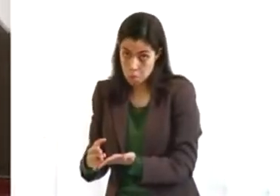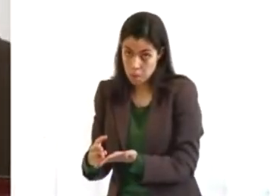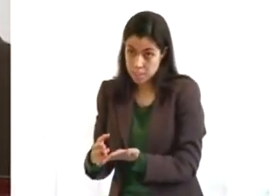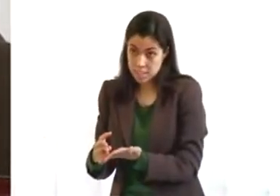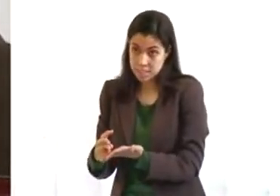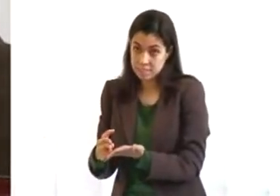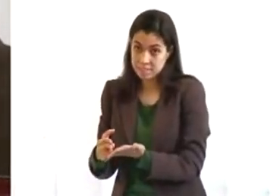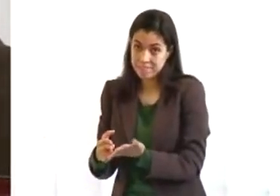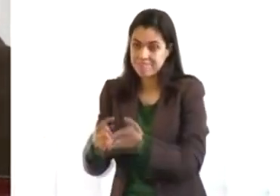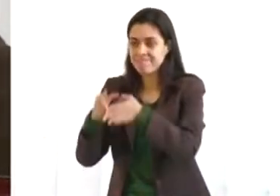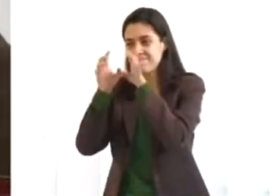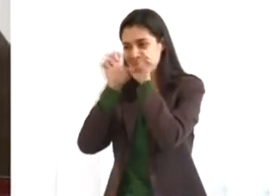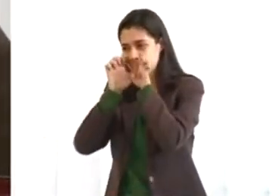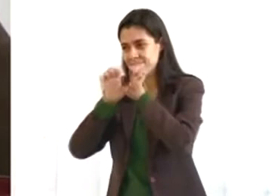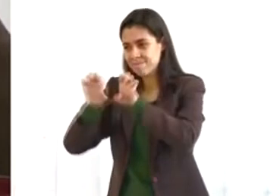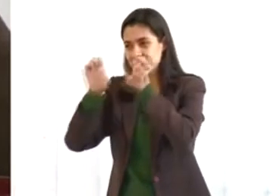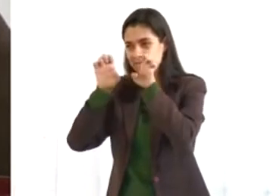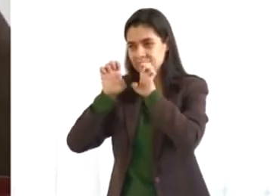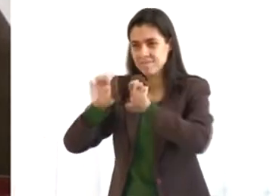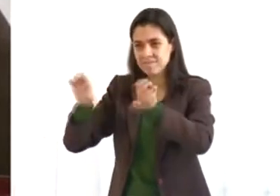mais gosta de fazer?